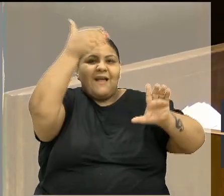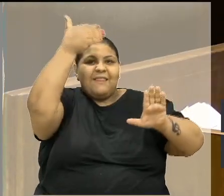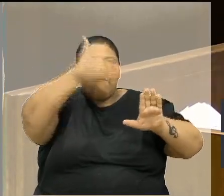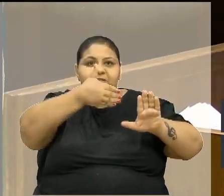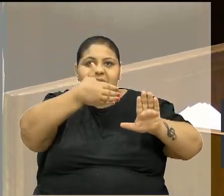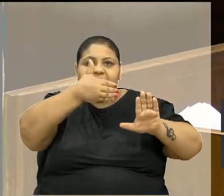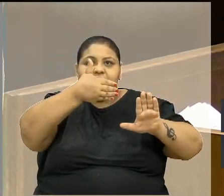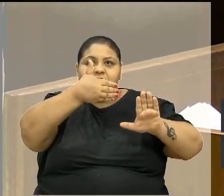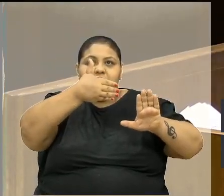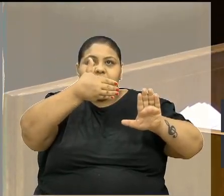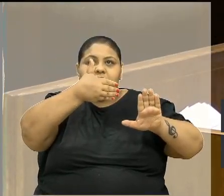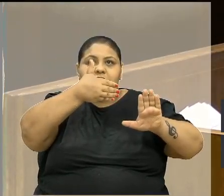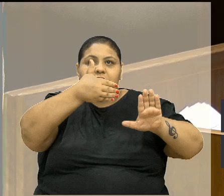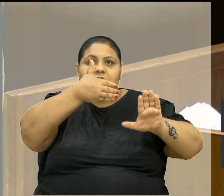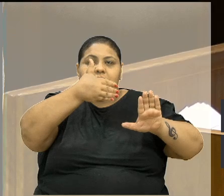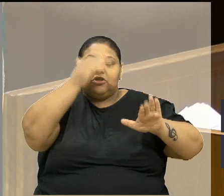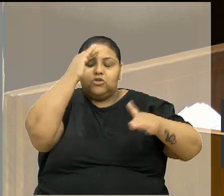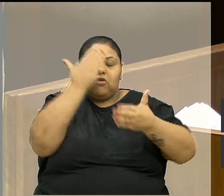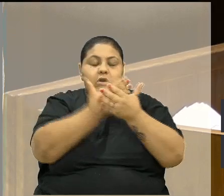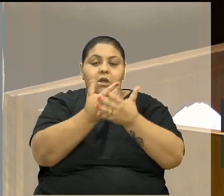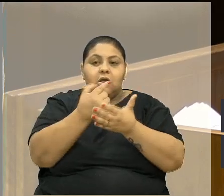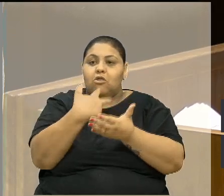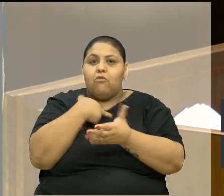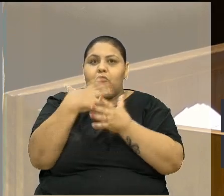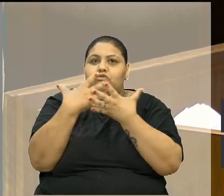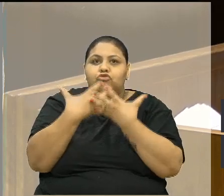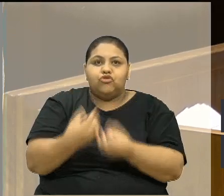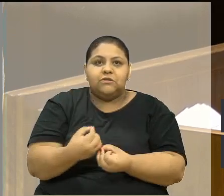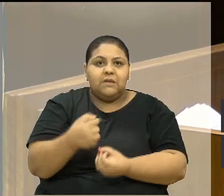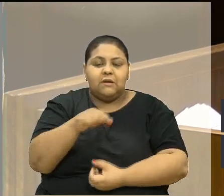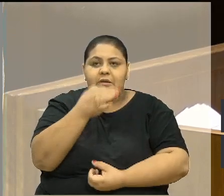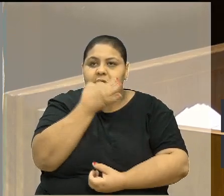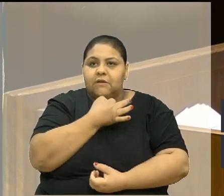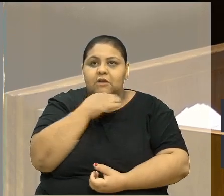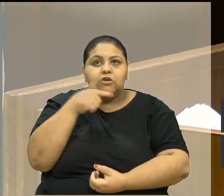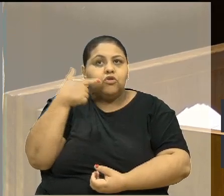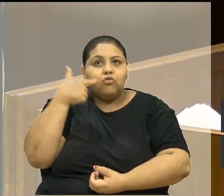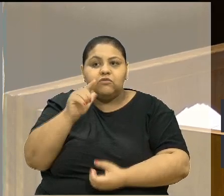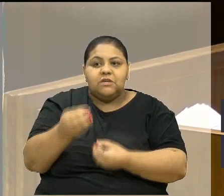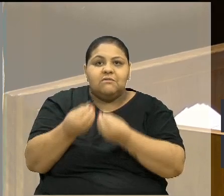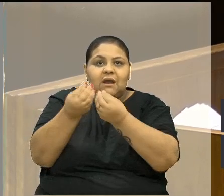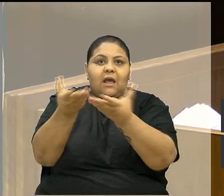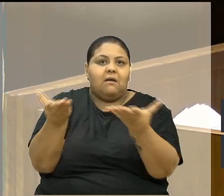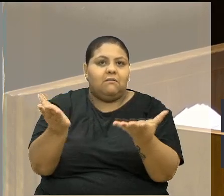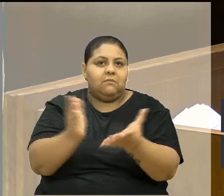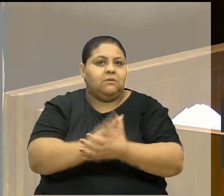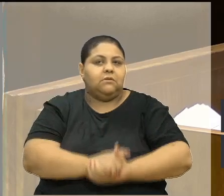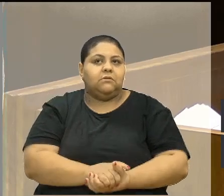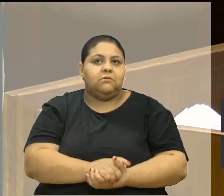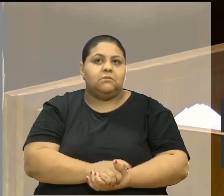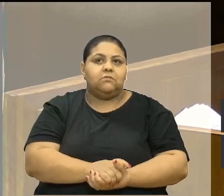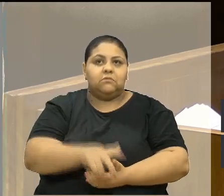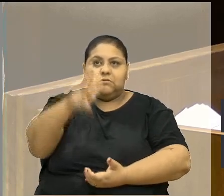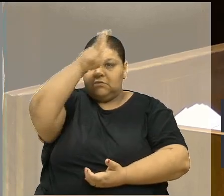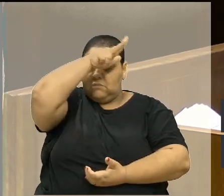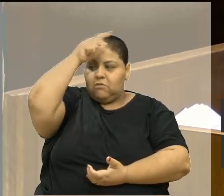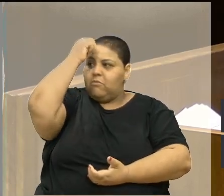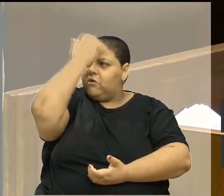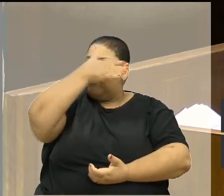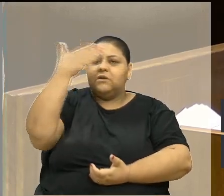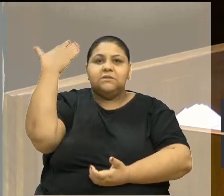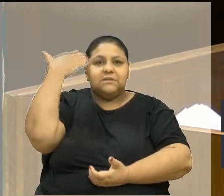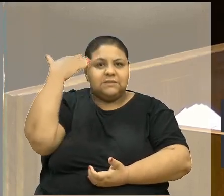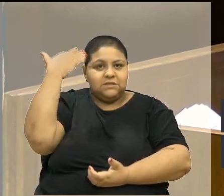Isso eu não posso admitir que o município de Caxias do Sul não consiga te entregar. E o prefeito Adiló sabe, porque eu